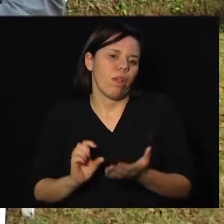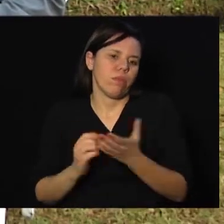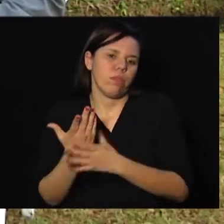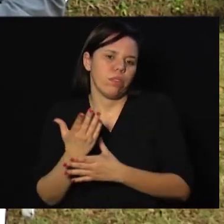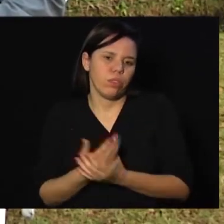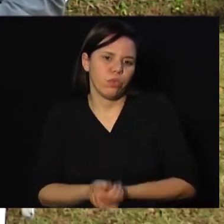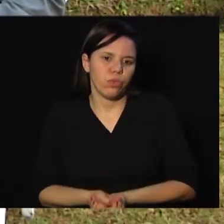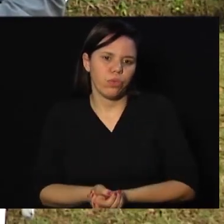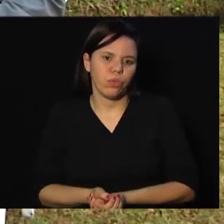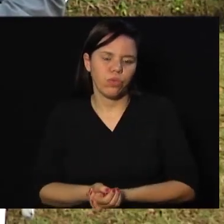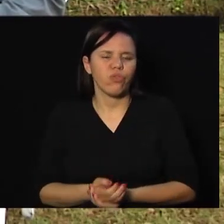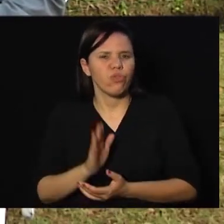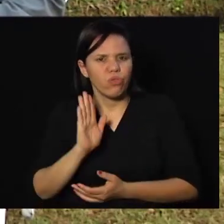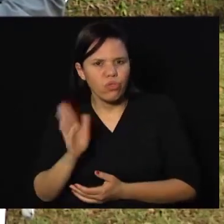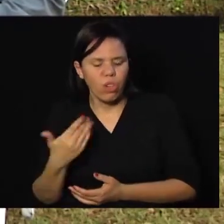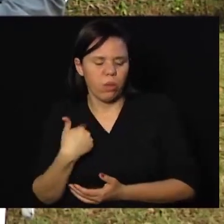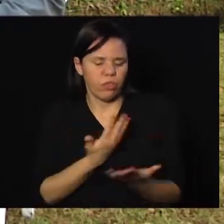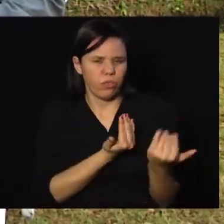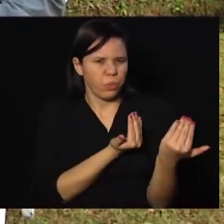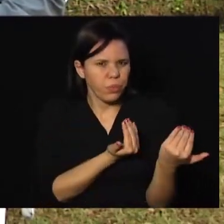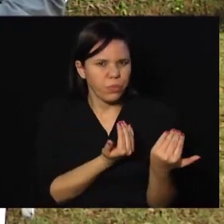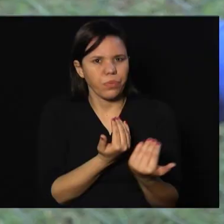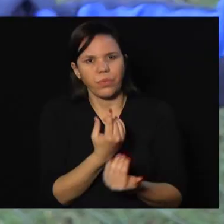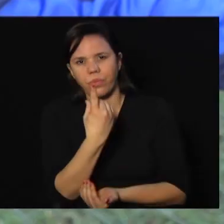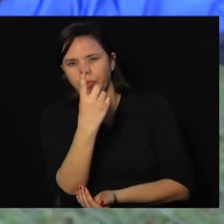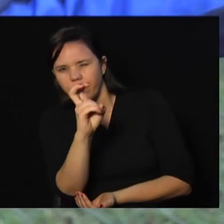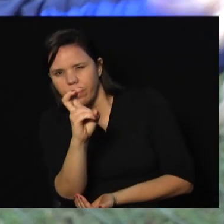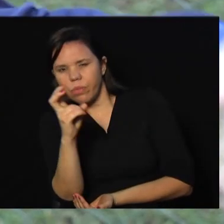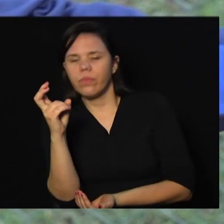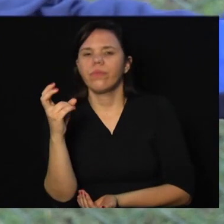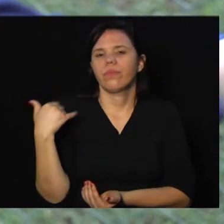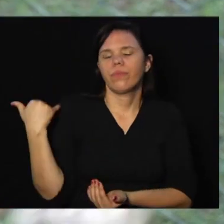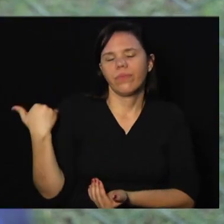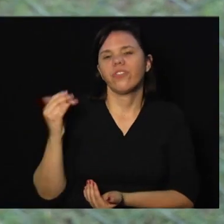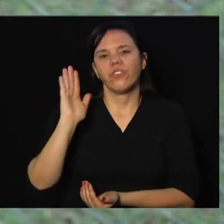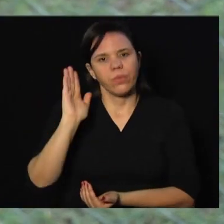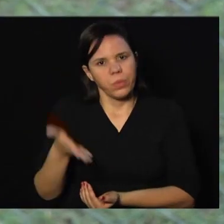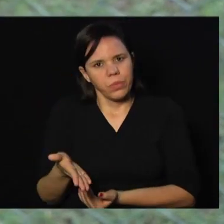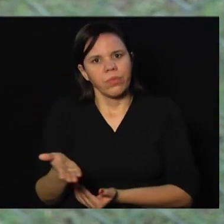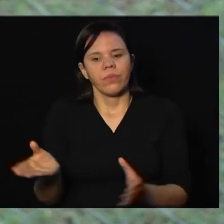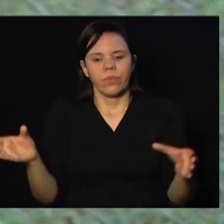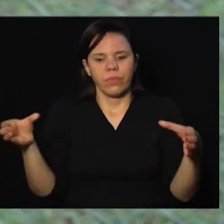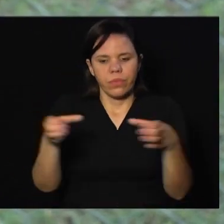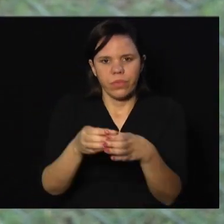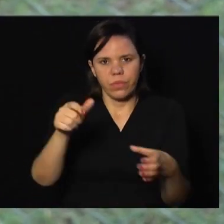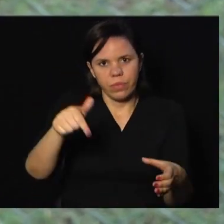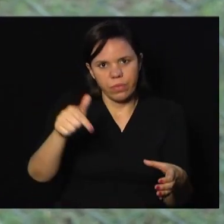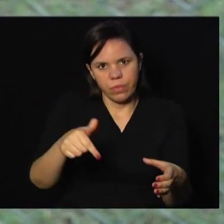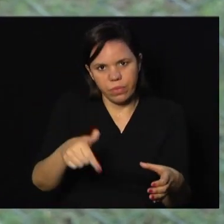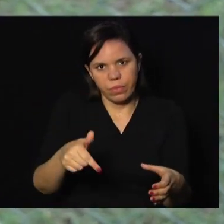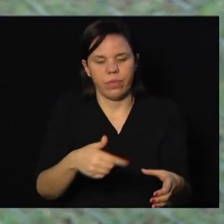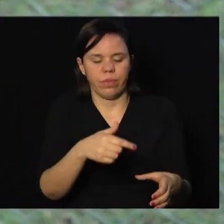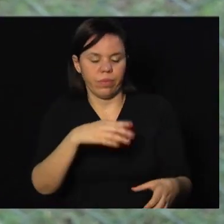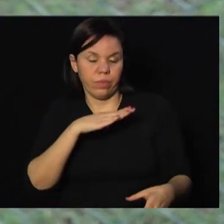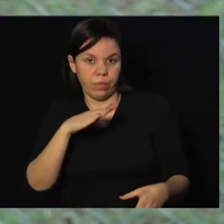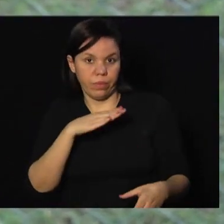surgiu. Eu já muito novo, ainda com 15, 16 anos, jogava aqui no time da cidade